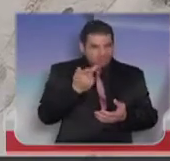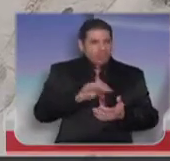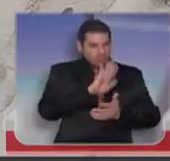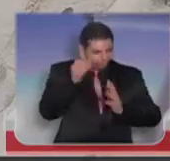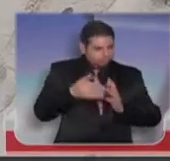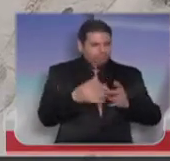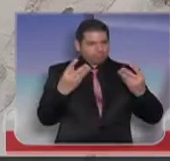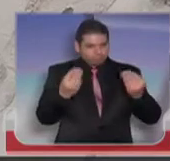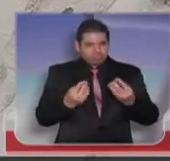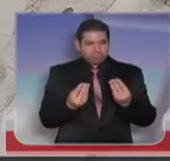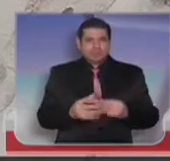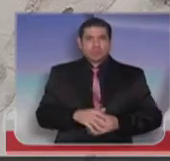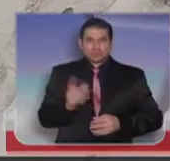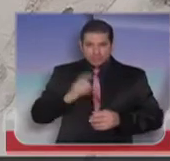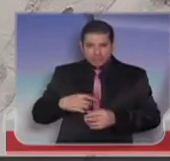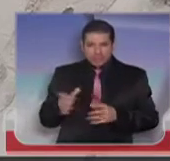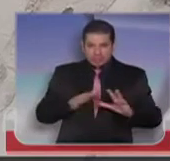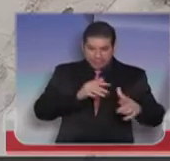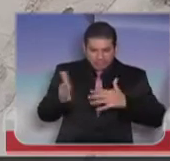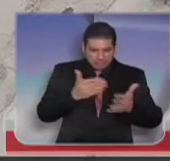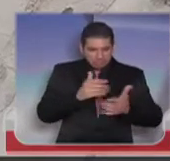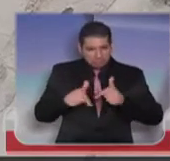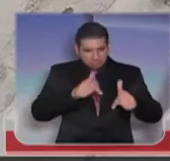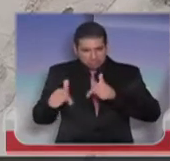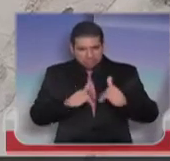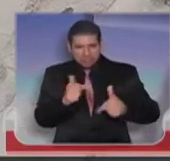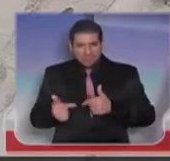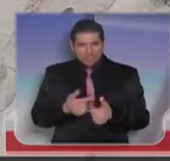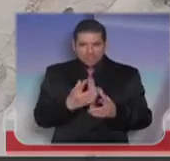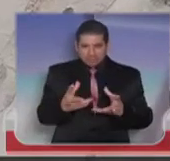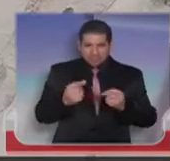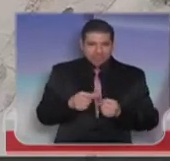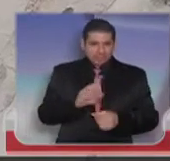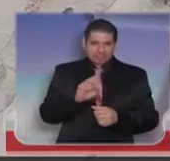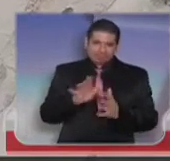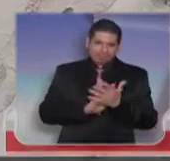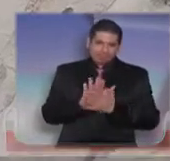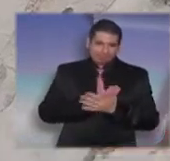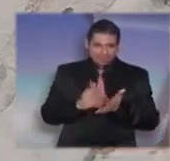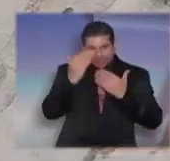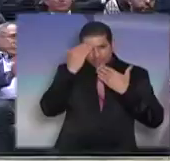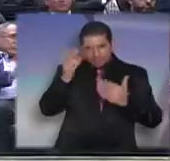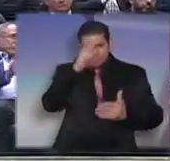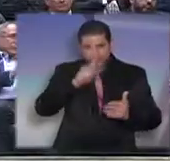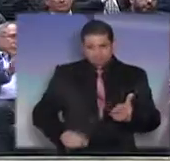aqui, só que função, trabalho e benefício a gente não vê nenhum. Muito obrigado, senhor presidente.